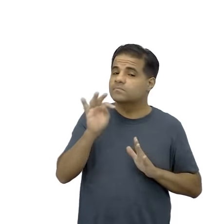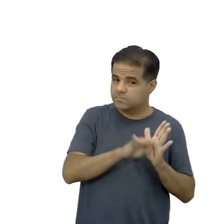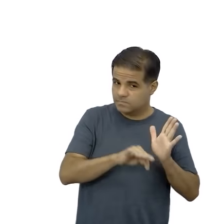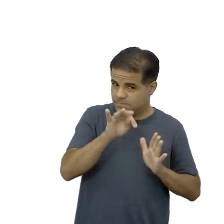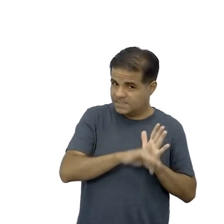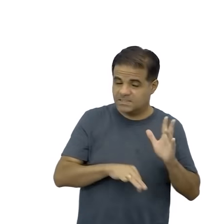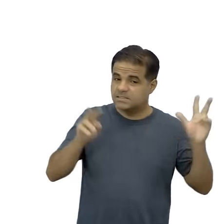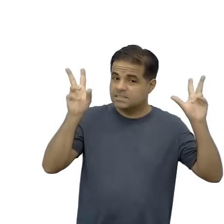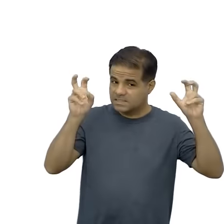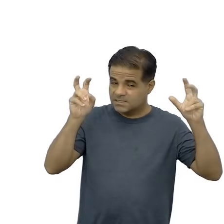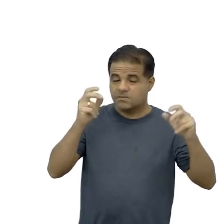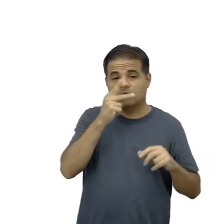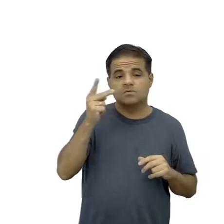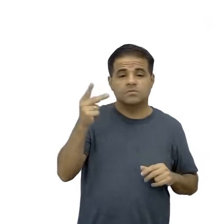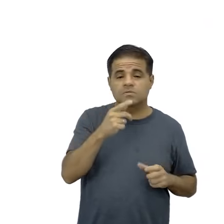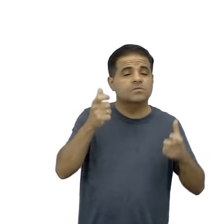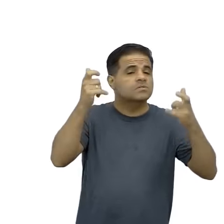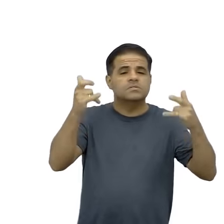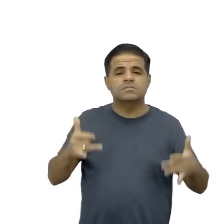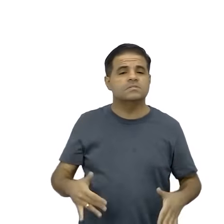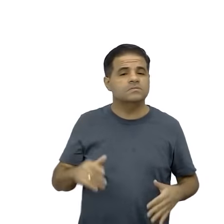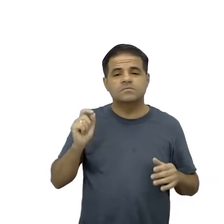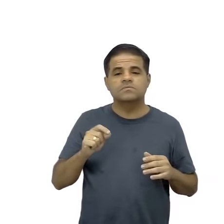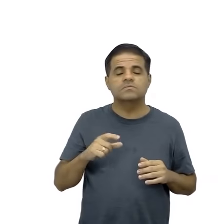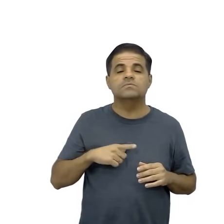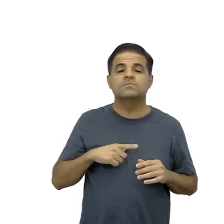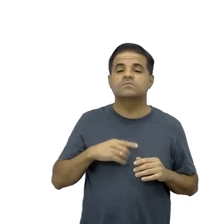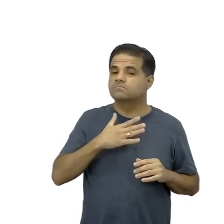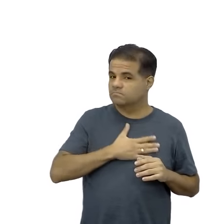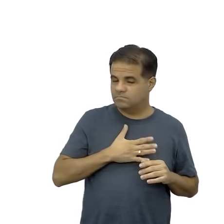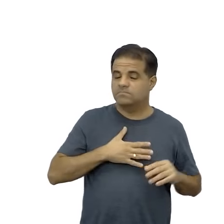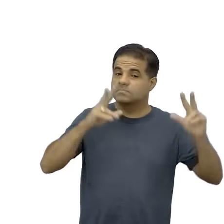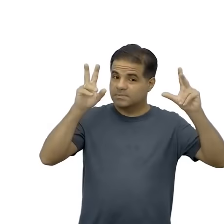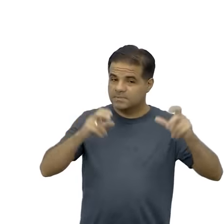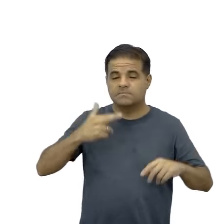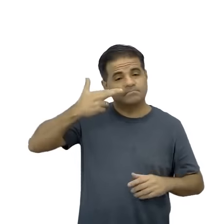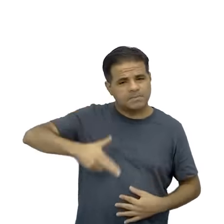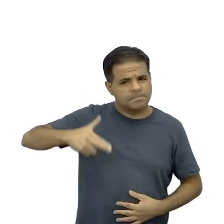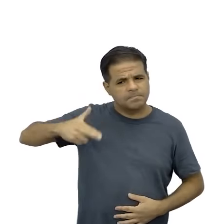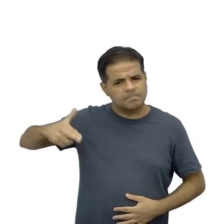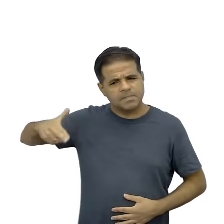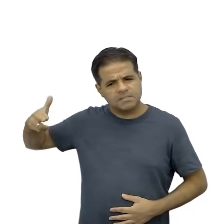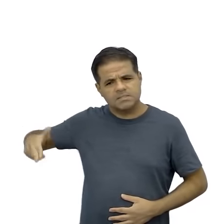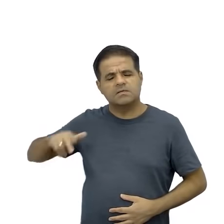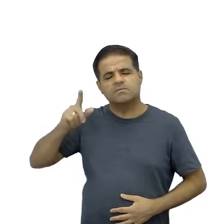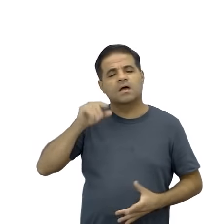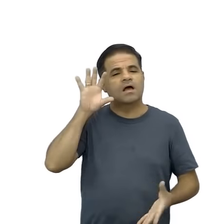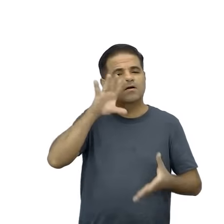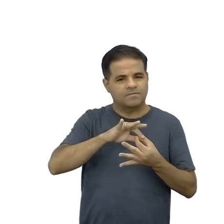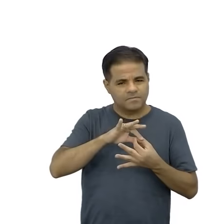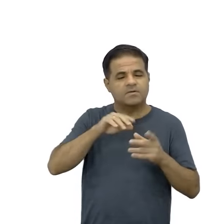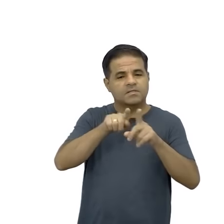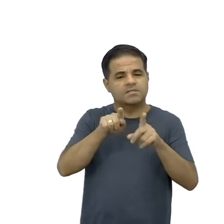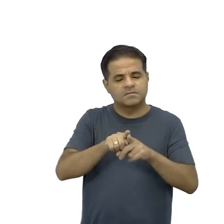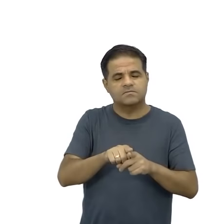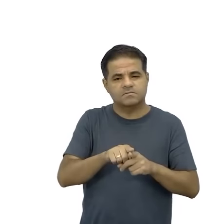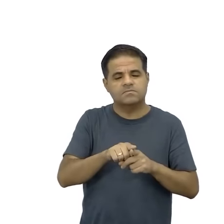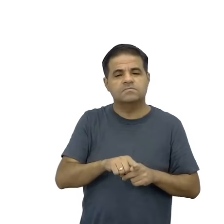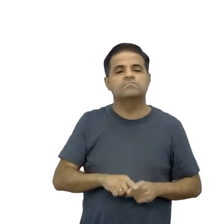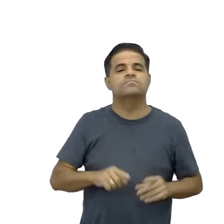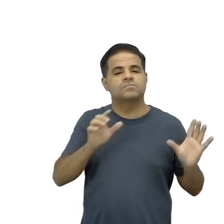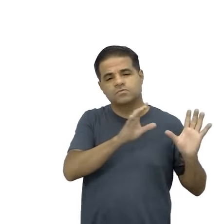a questão 22, é que fala sobre também essa questão da repetição, né, que também está vinculada à questão